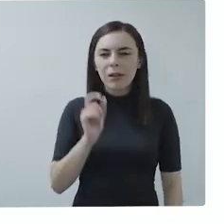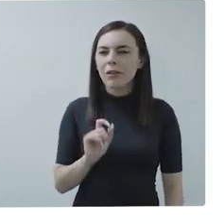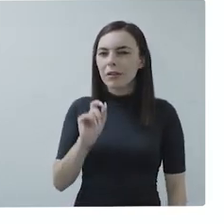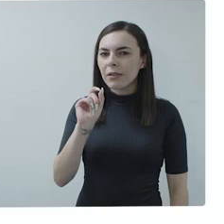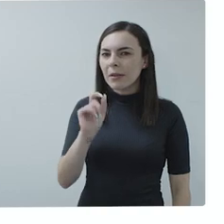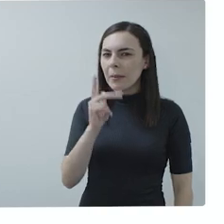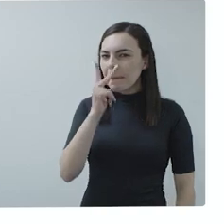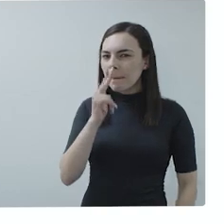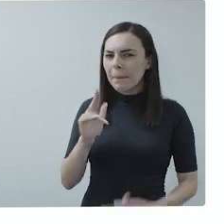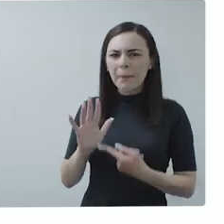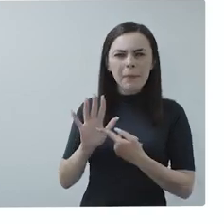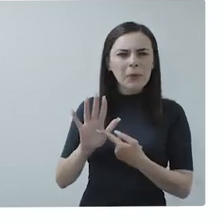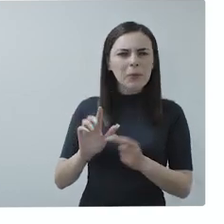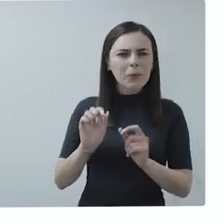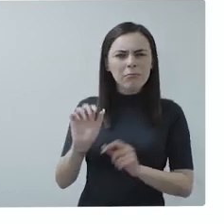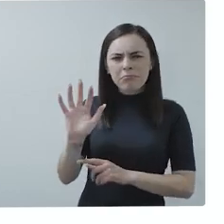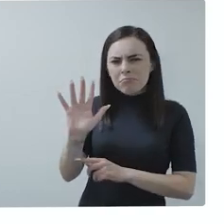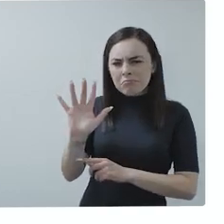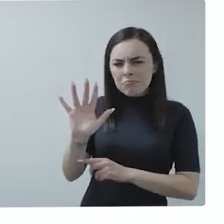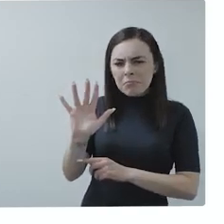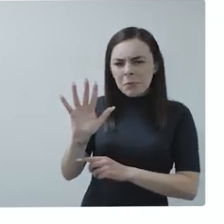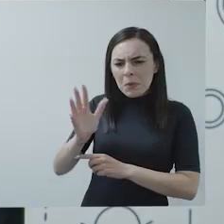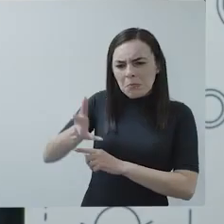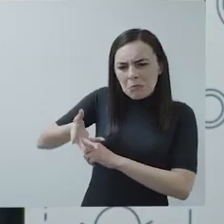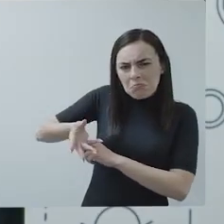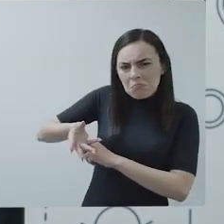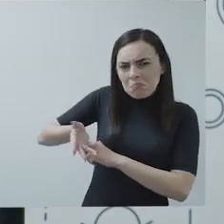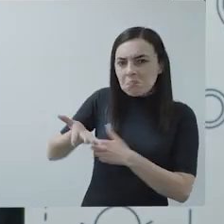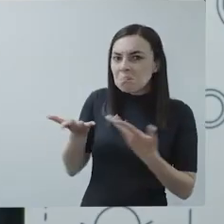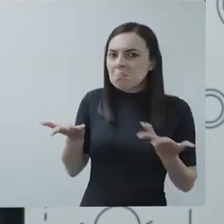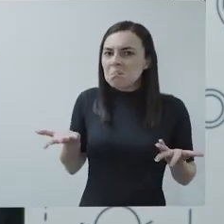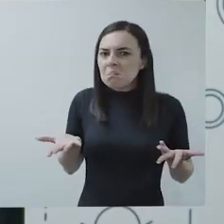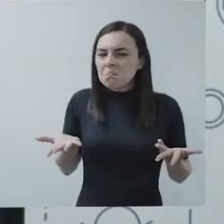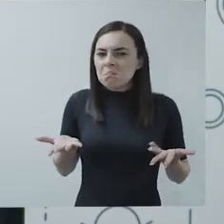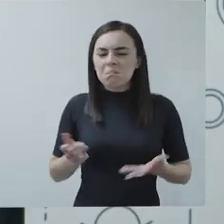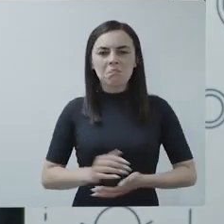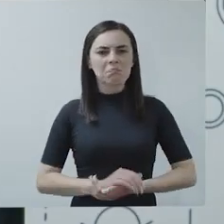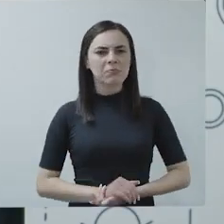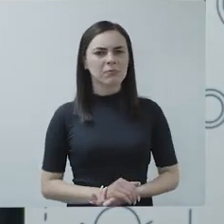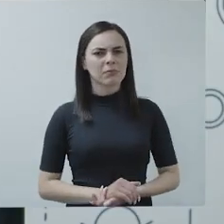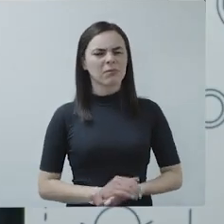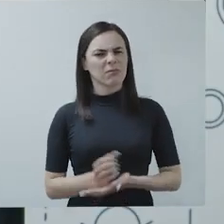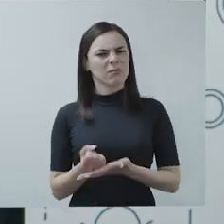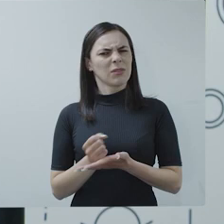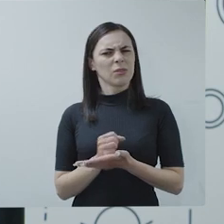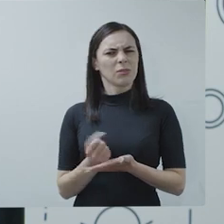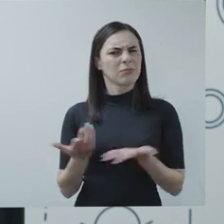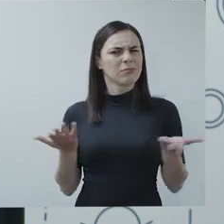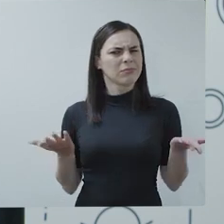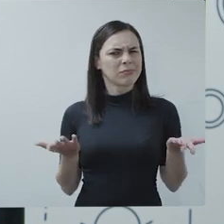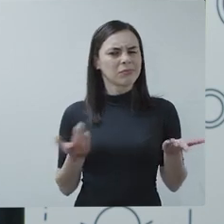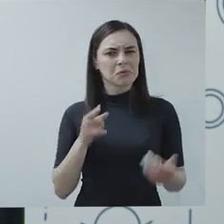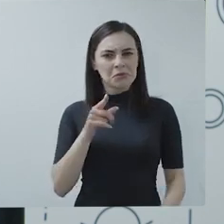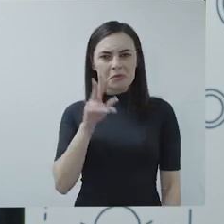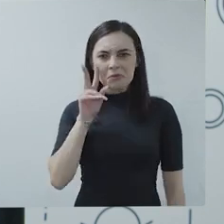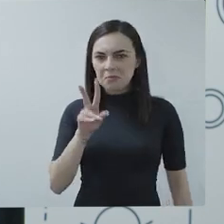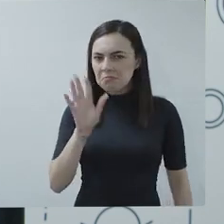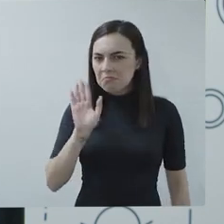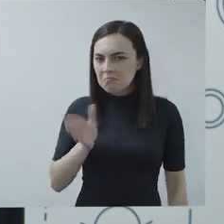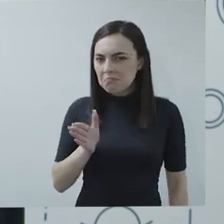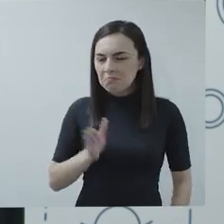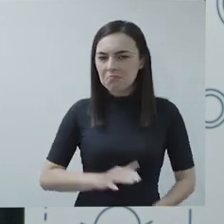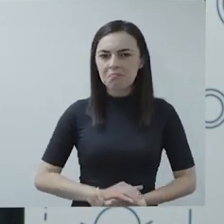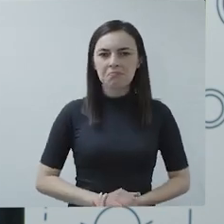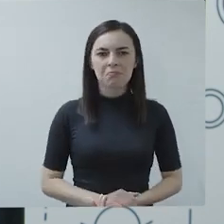Olha lá! Apareceu o quê? Uma mão! Ixi, que jogo que é esse? Vocês já viram esse